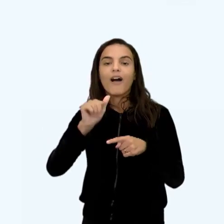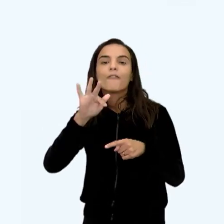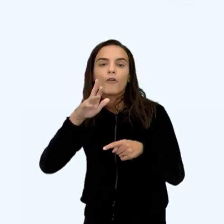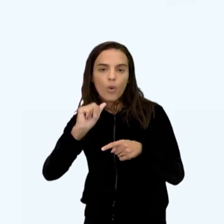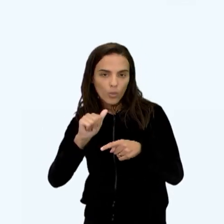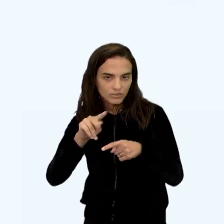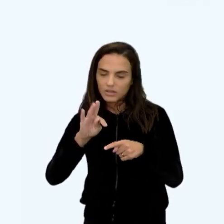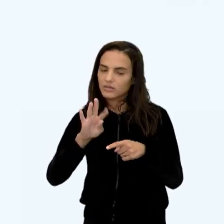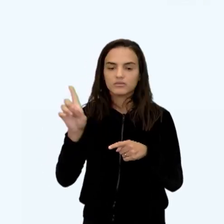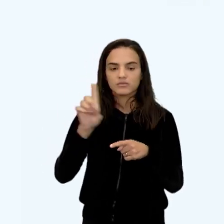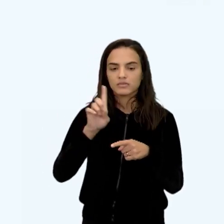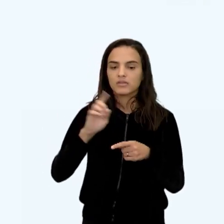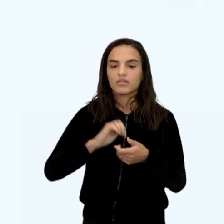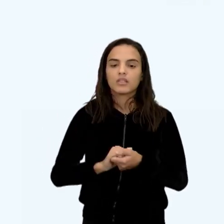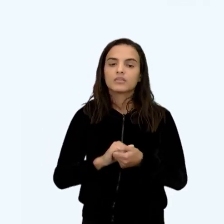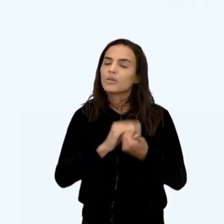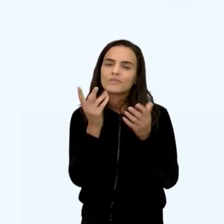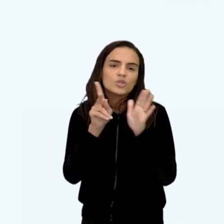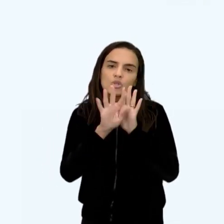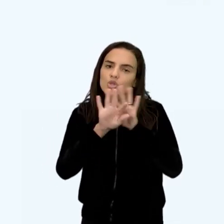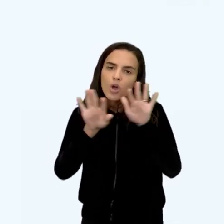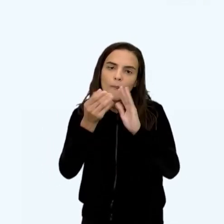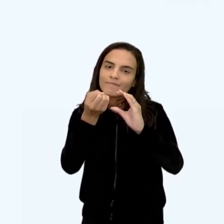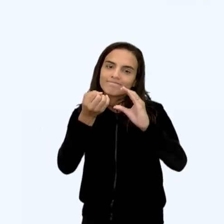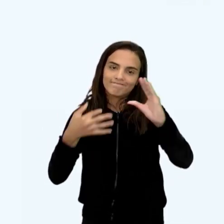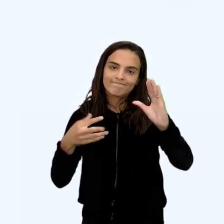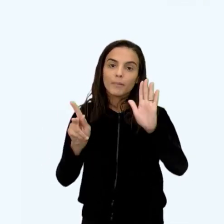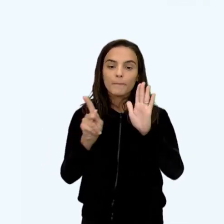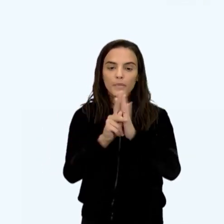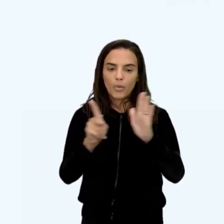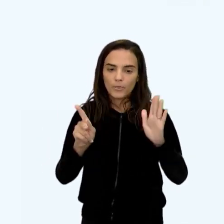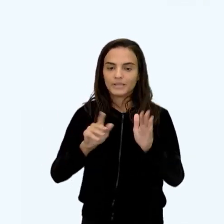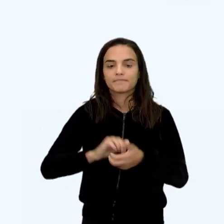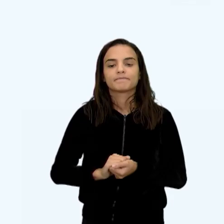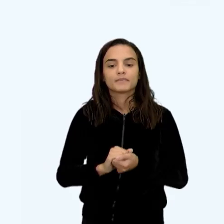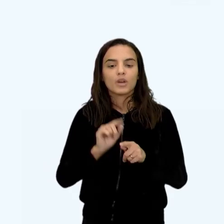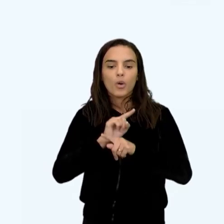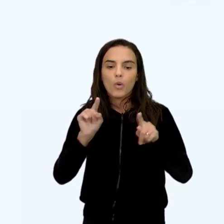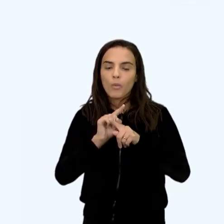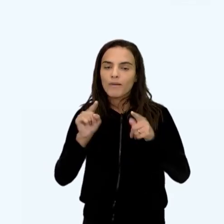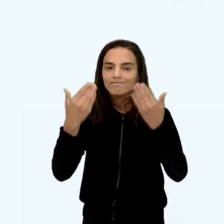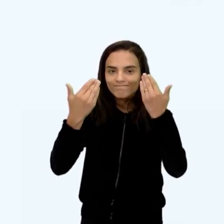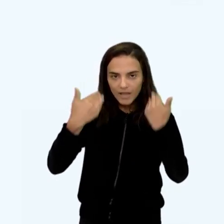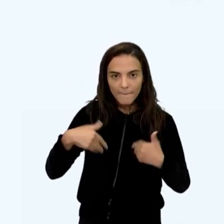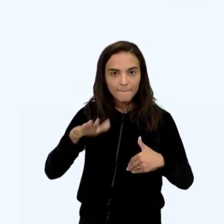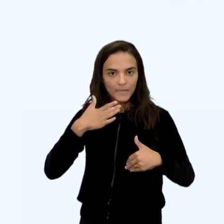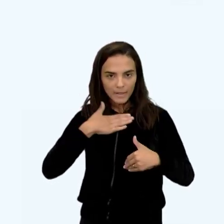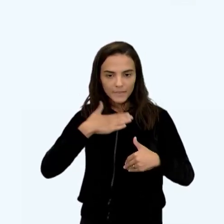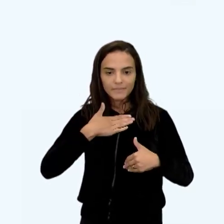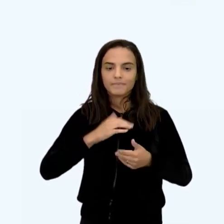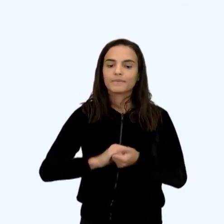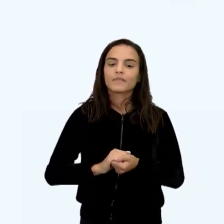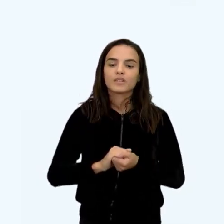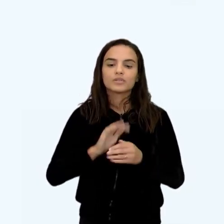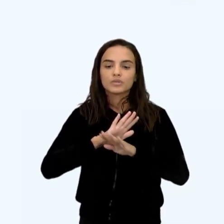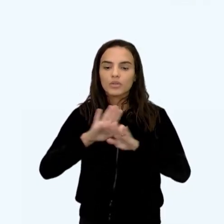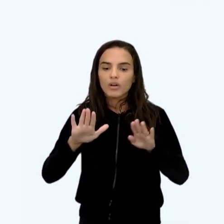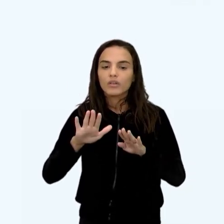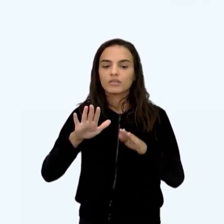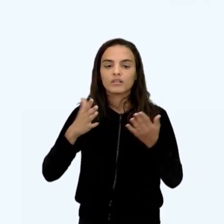afronta. Essa é uma característica, não é uma condição pra mim. Eu não